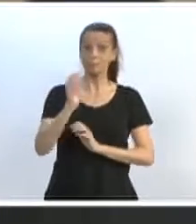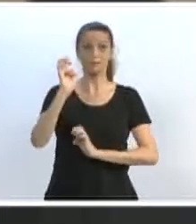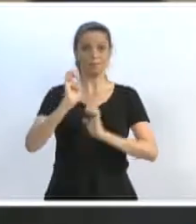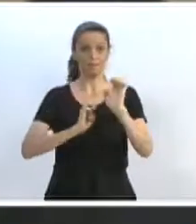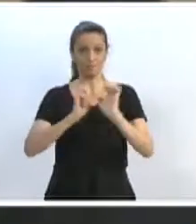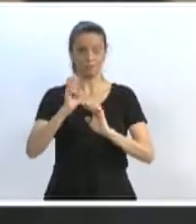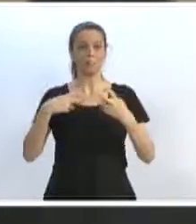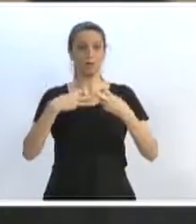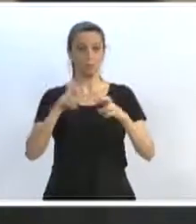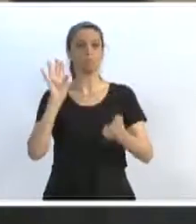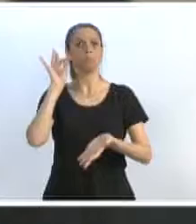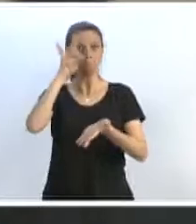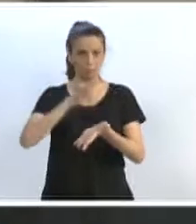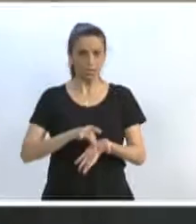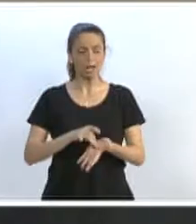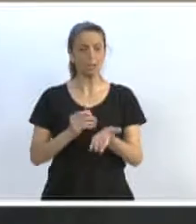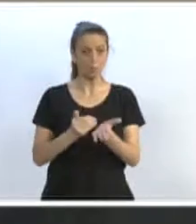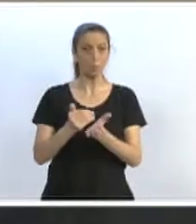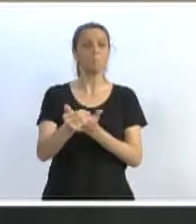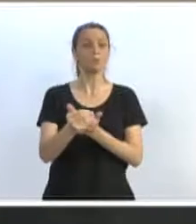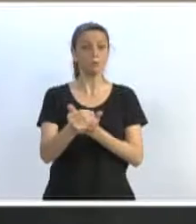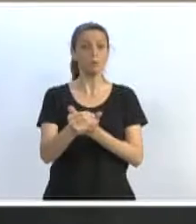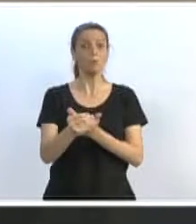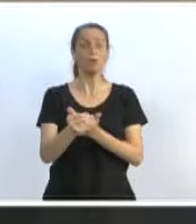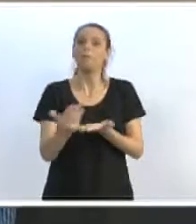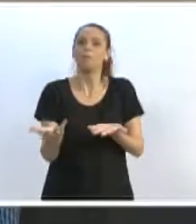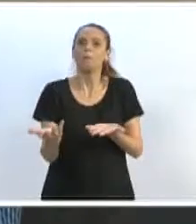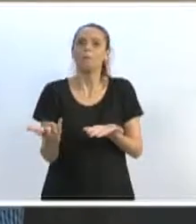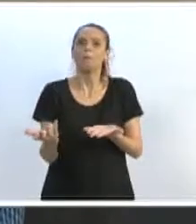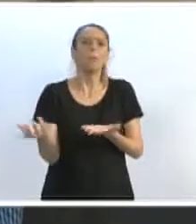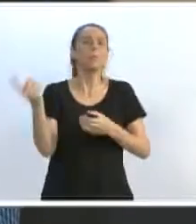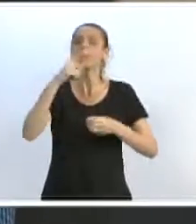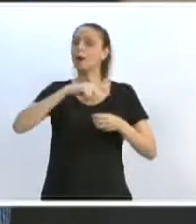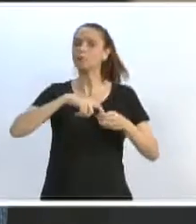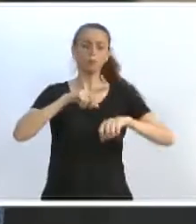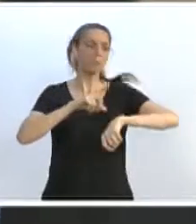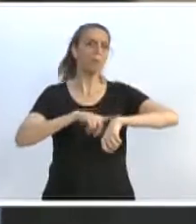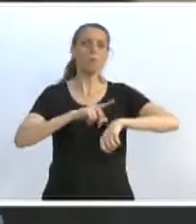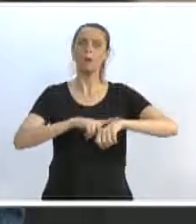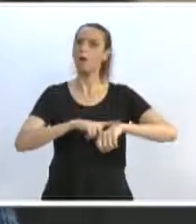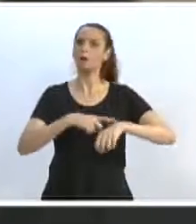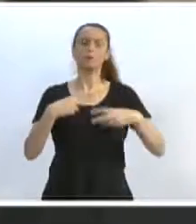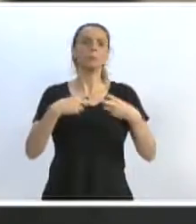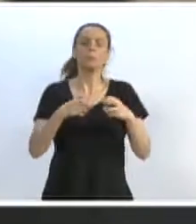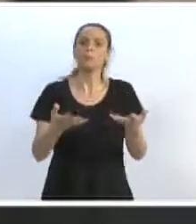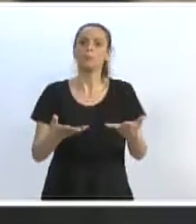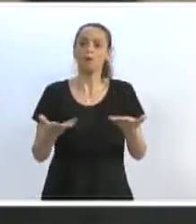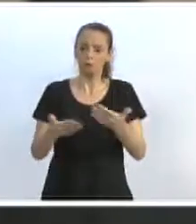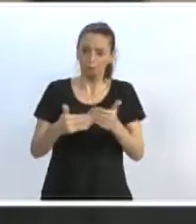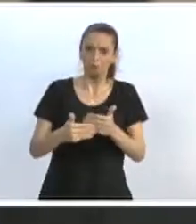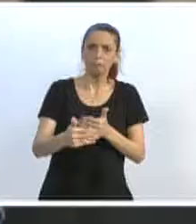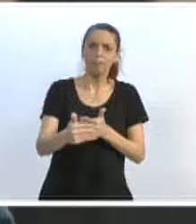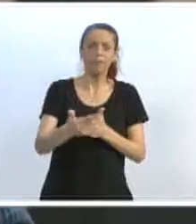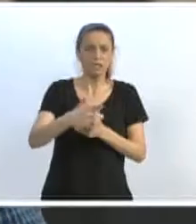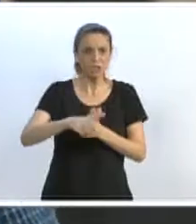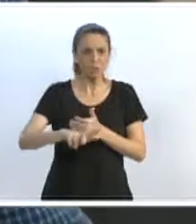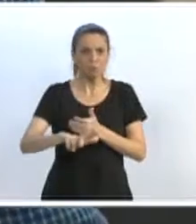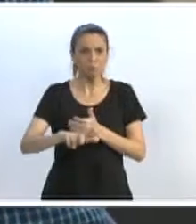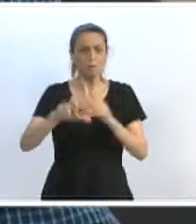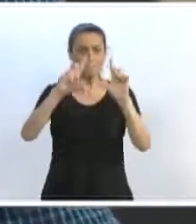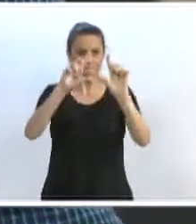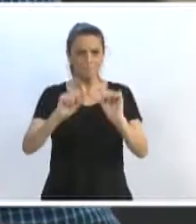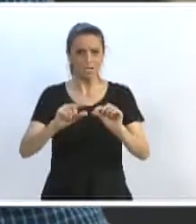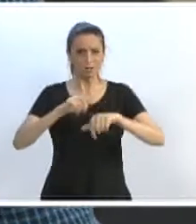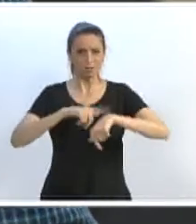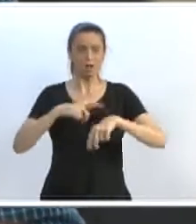a operar o sistema jamais foram recuperadas. E agora nós vamos ter uma redução ainda com essas 80 linhas. Nós sabemos